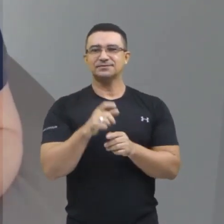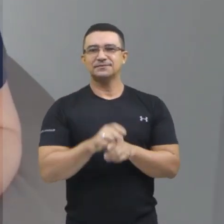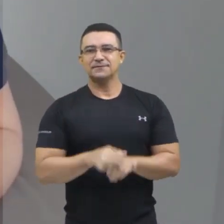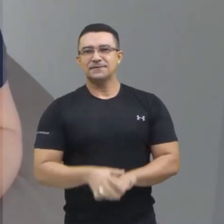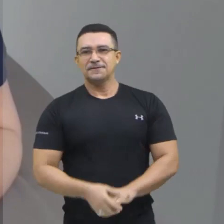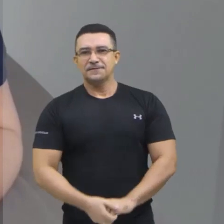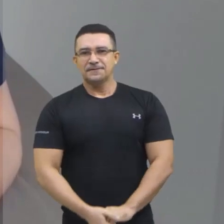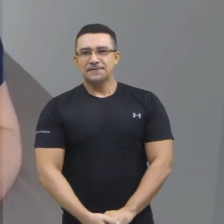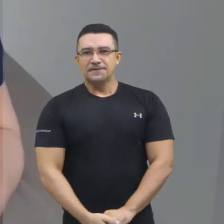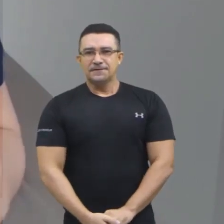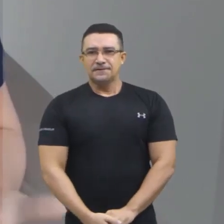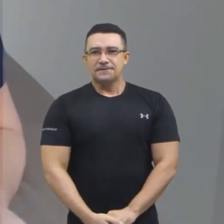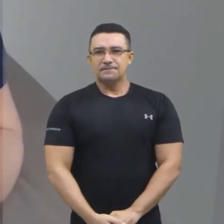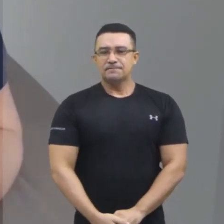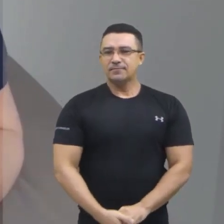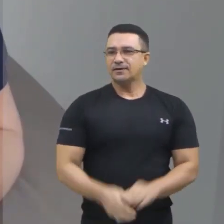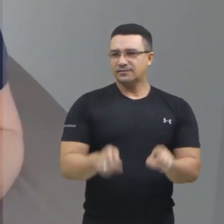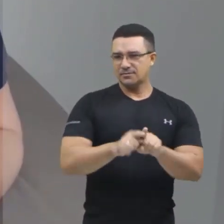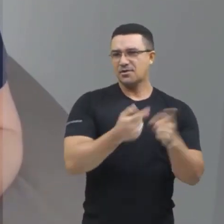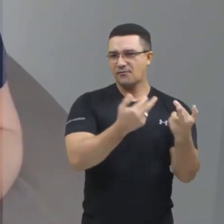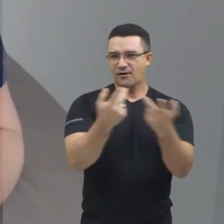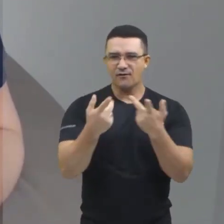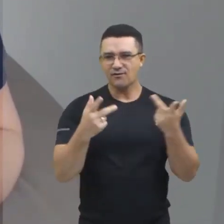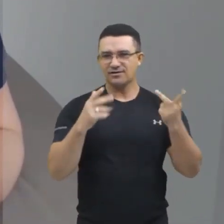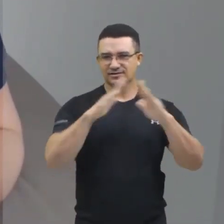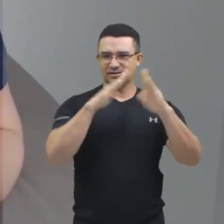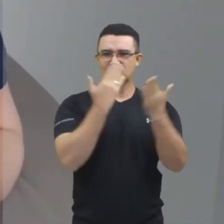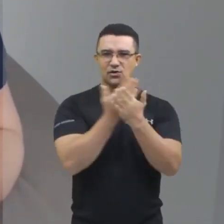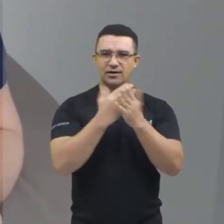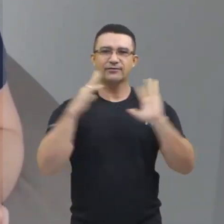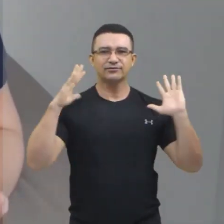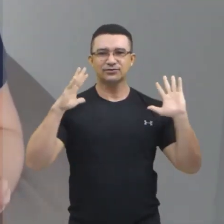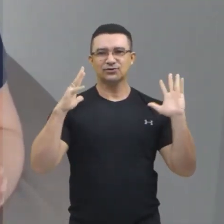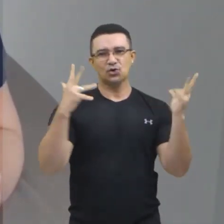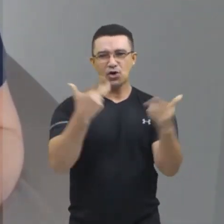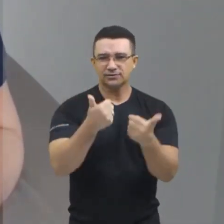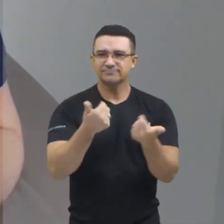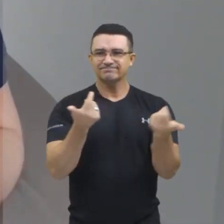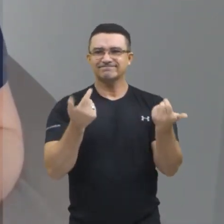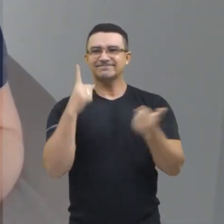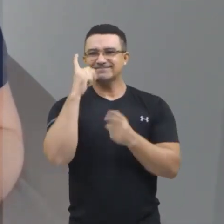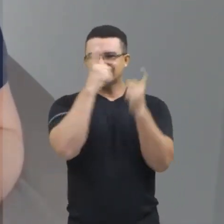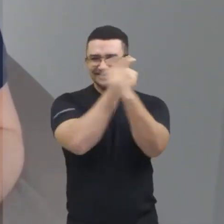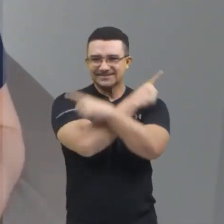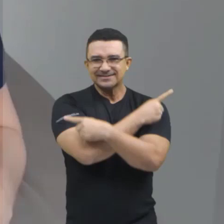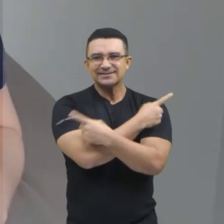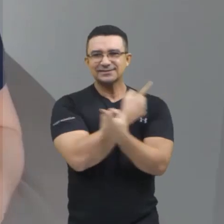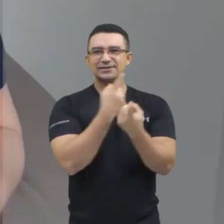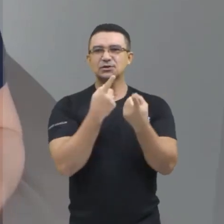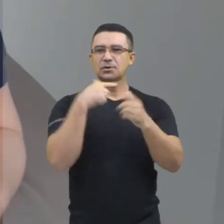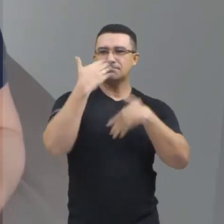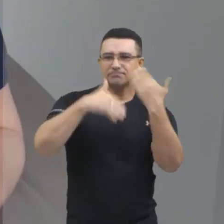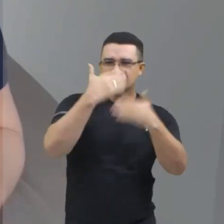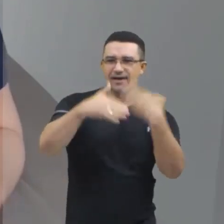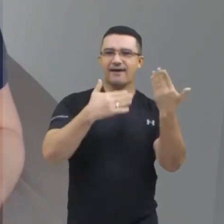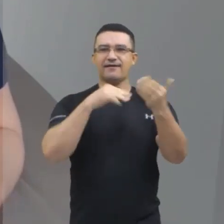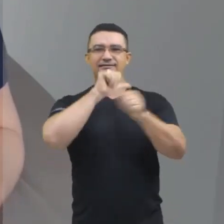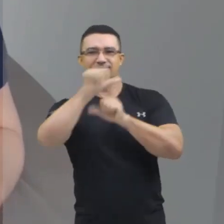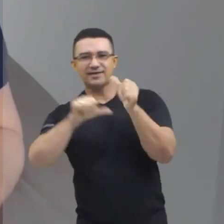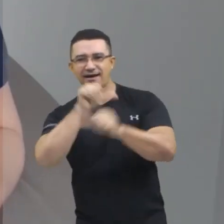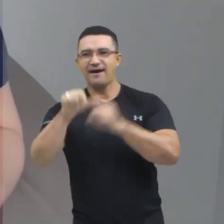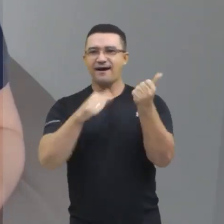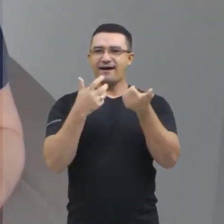Silva Gama. E assim como todas as escolas, estamos passando por essas dificuldades e nesse processo de